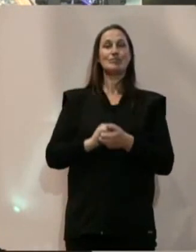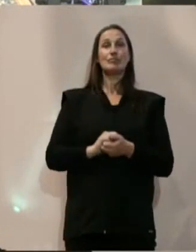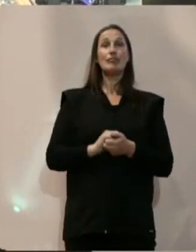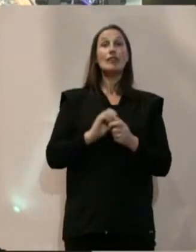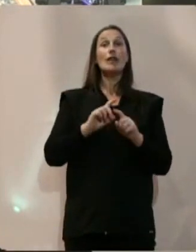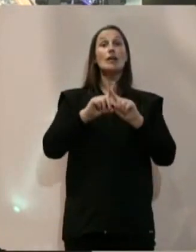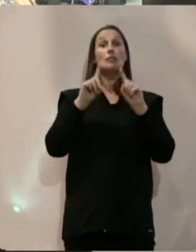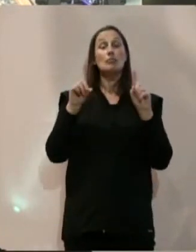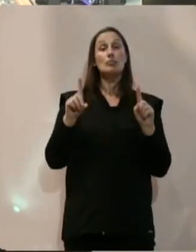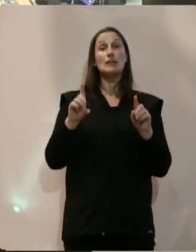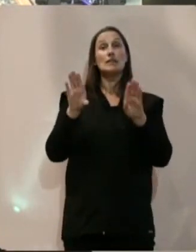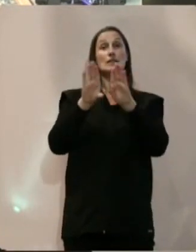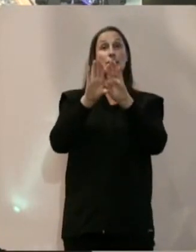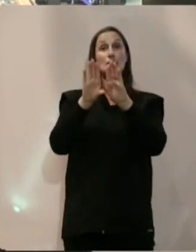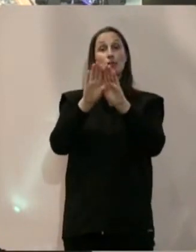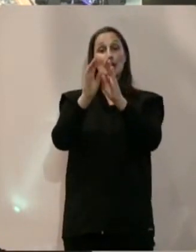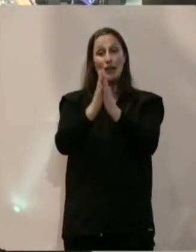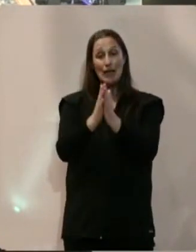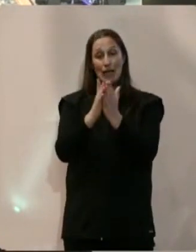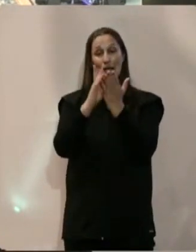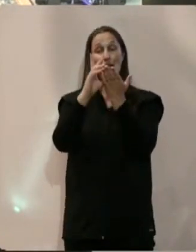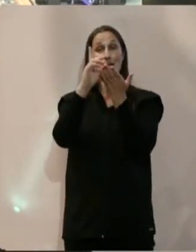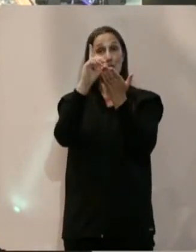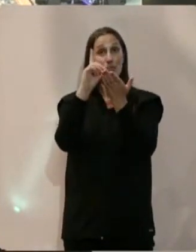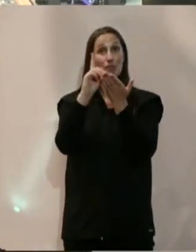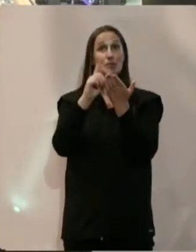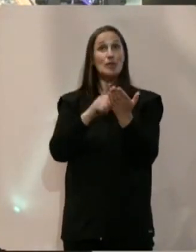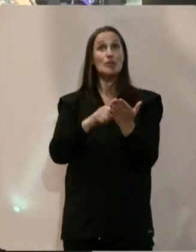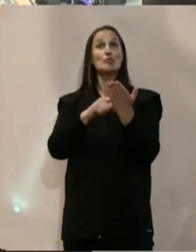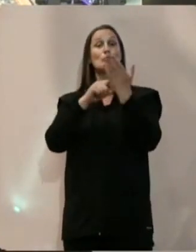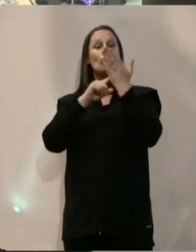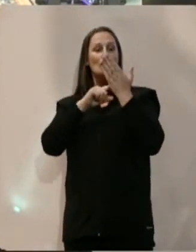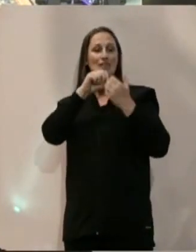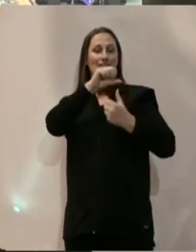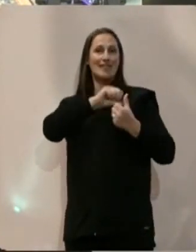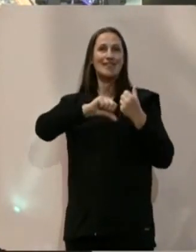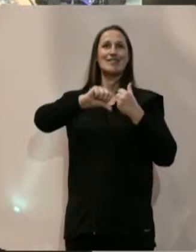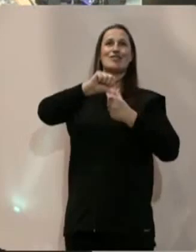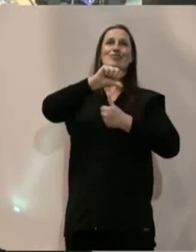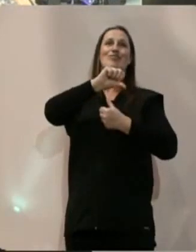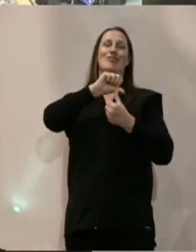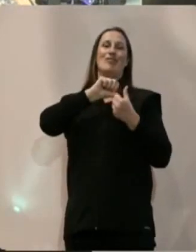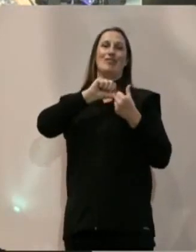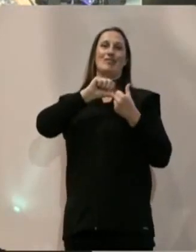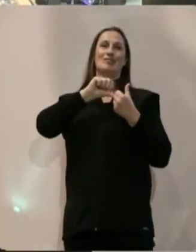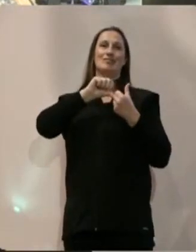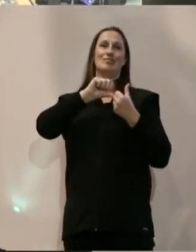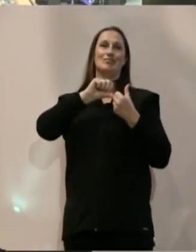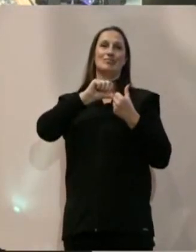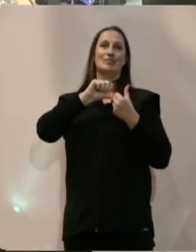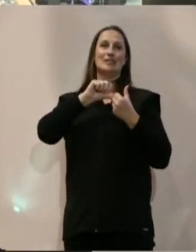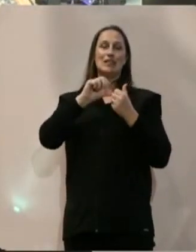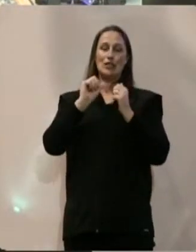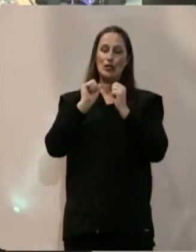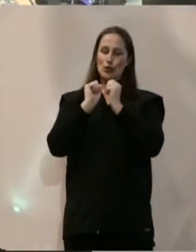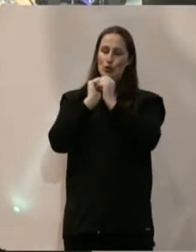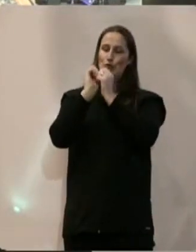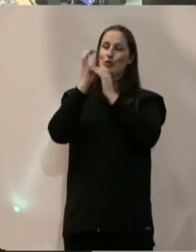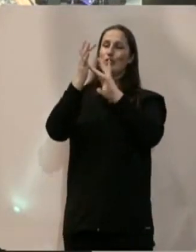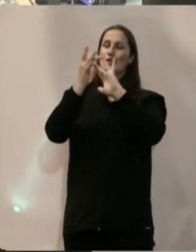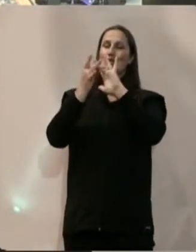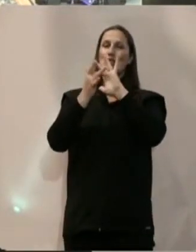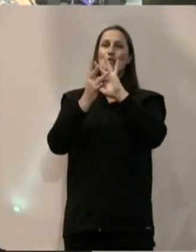é a palavra de Deus que nos reinventa, que nos transforma. E à medida em que a gente está convivendo com Jesus, está